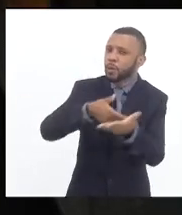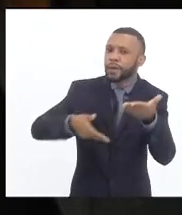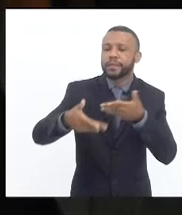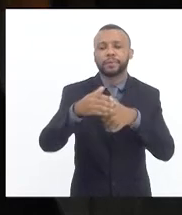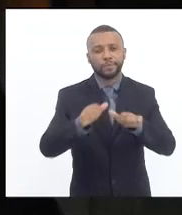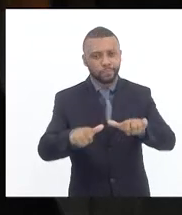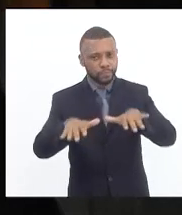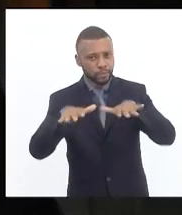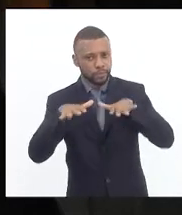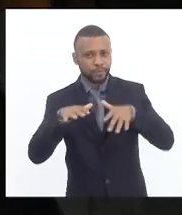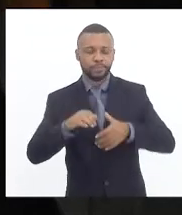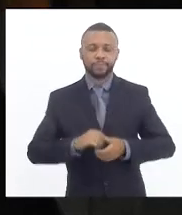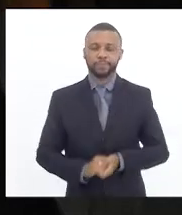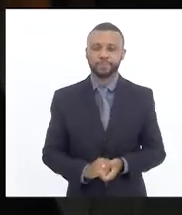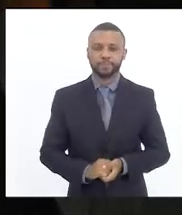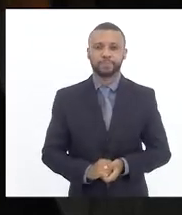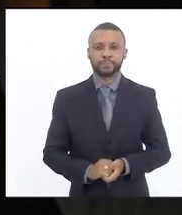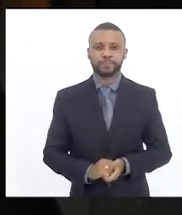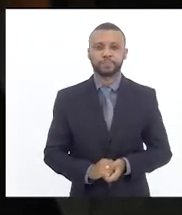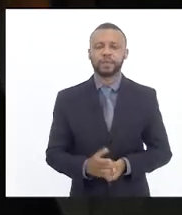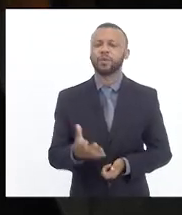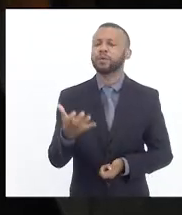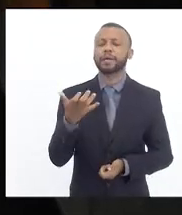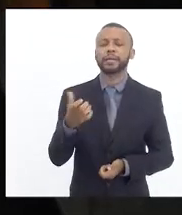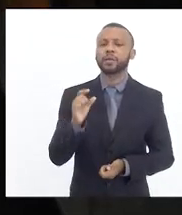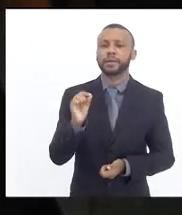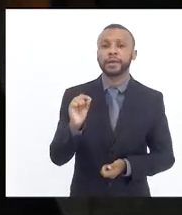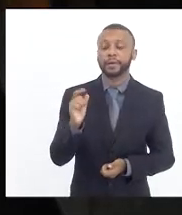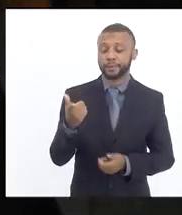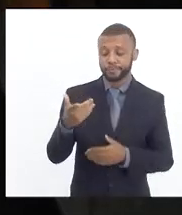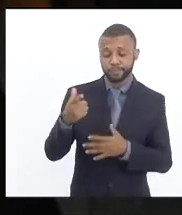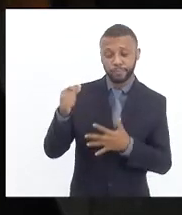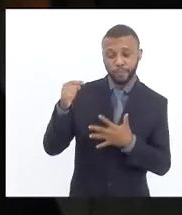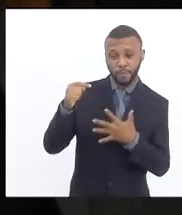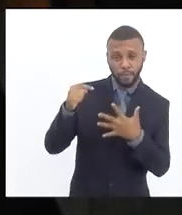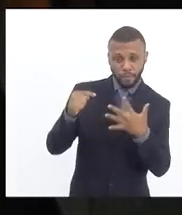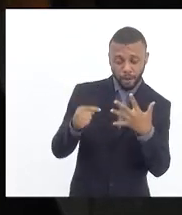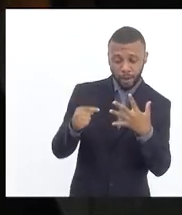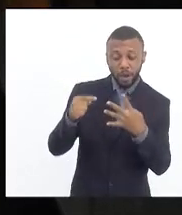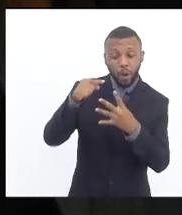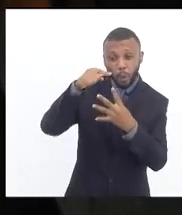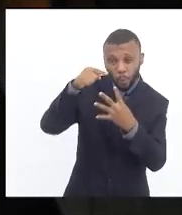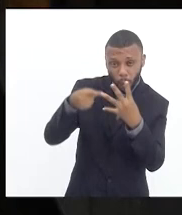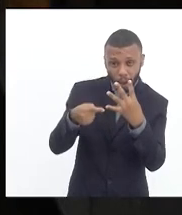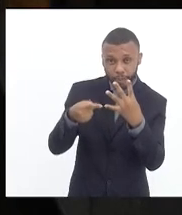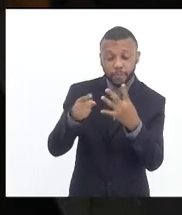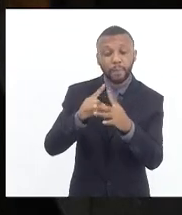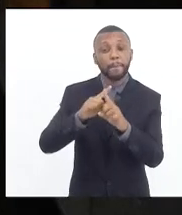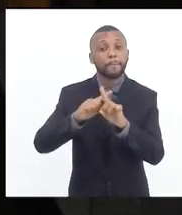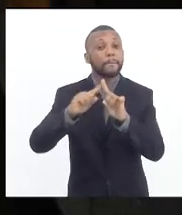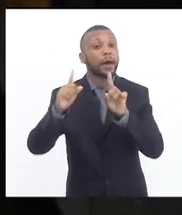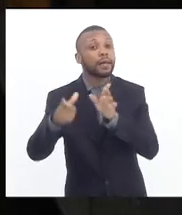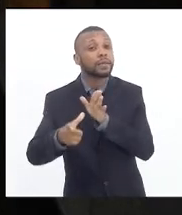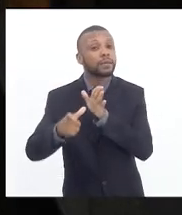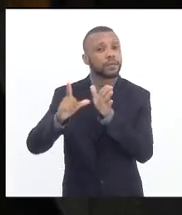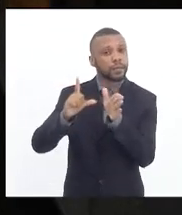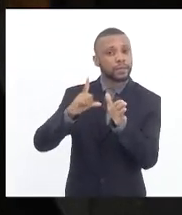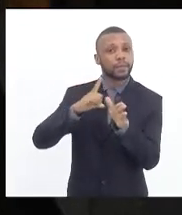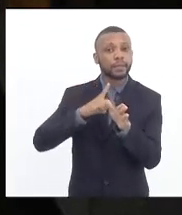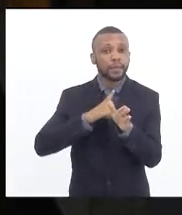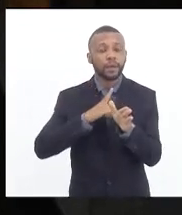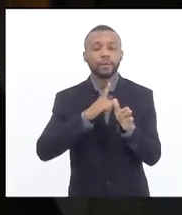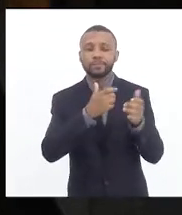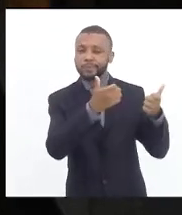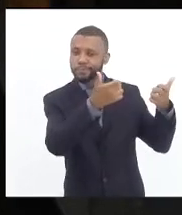audiência eu queria Deputado Márcio Pacheco desenvolver aqui quatro pontos mas antes já tem uma preliminar que o deputado